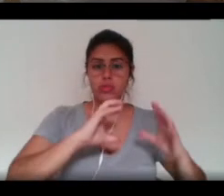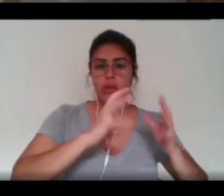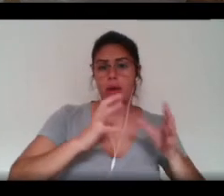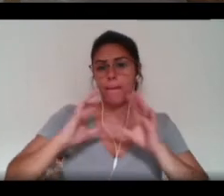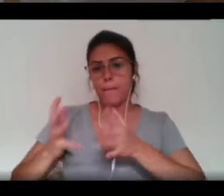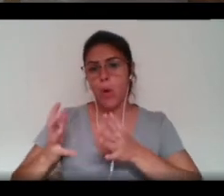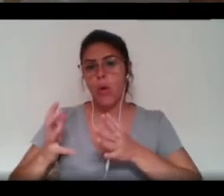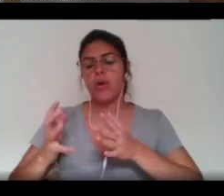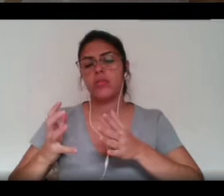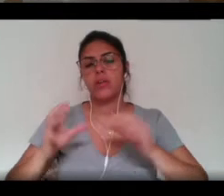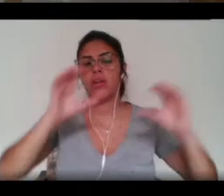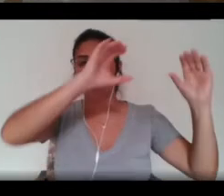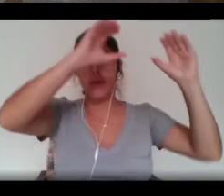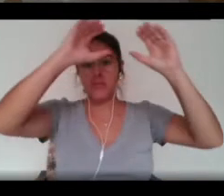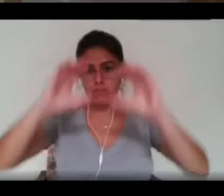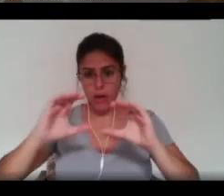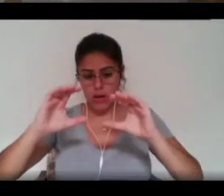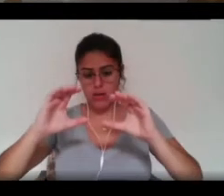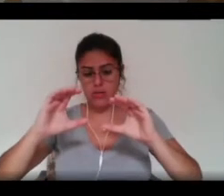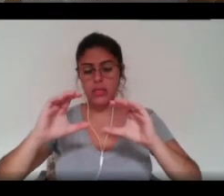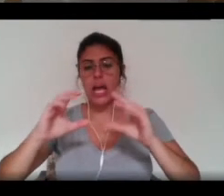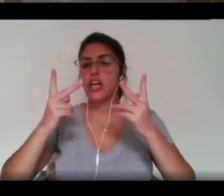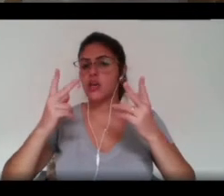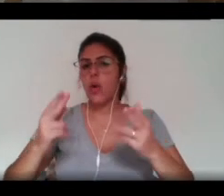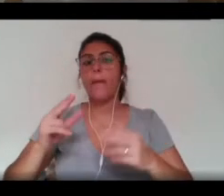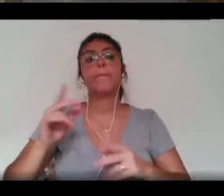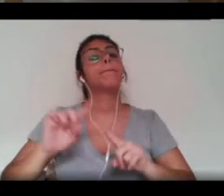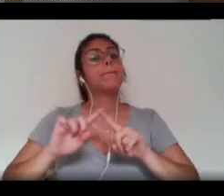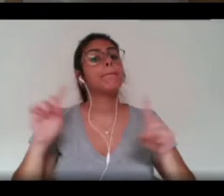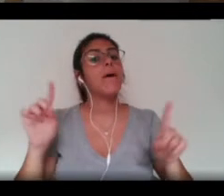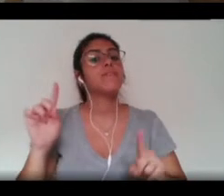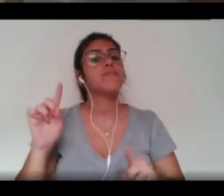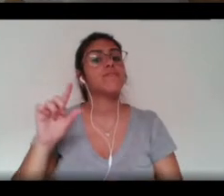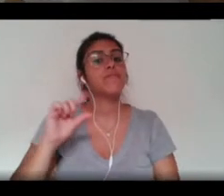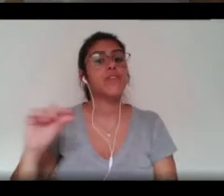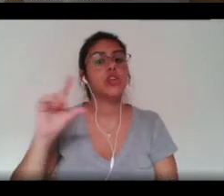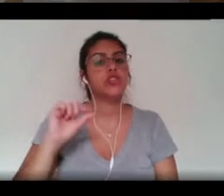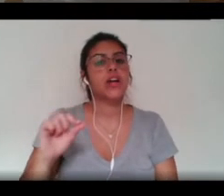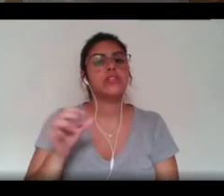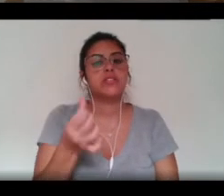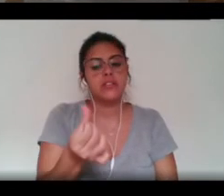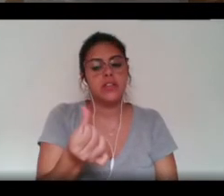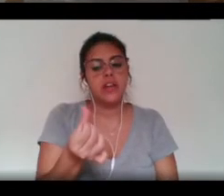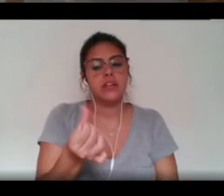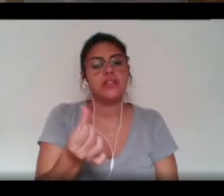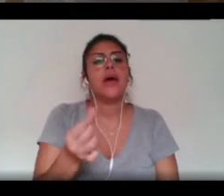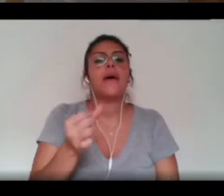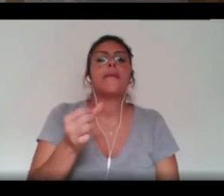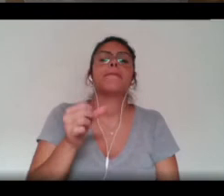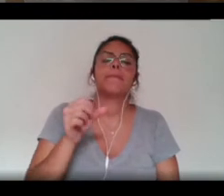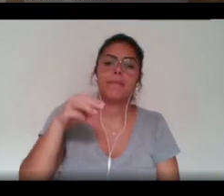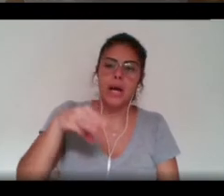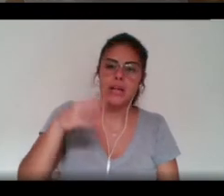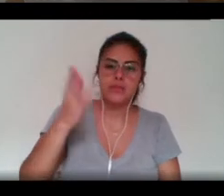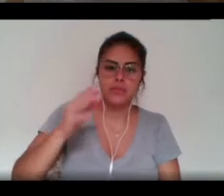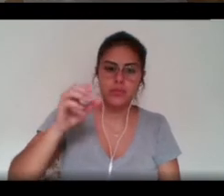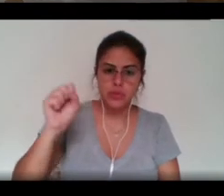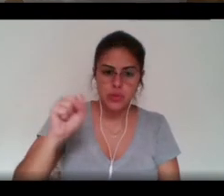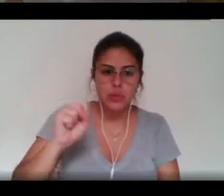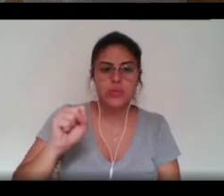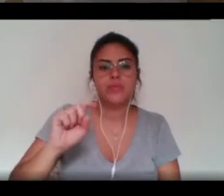mesmo instante para os seguintes valores de velocidade? 6 metros por segundo e 9,5 metros por segundo ao